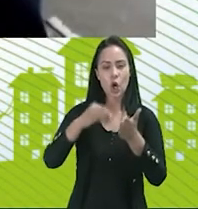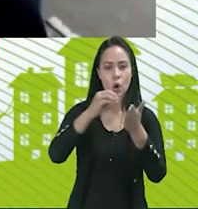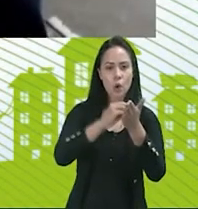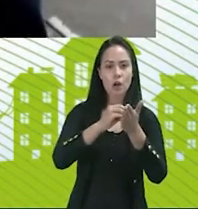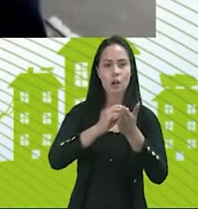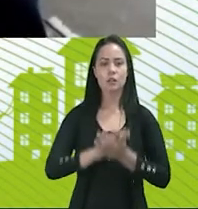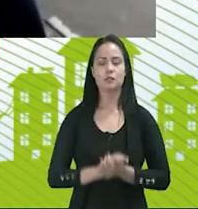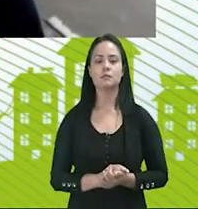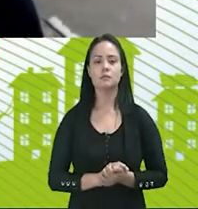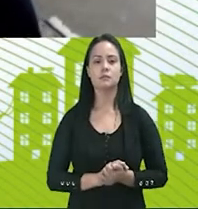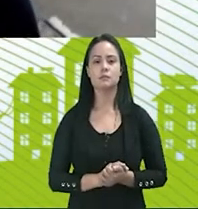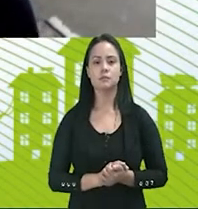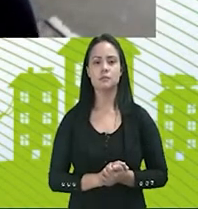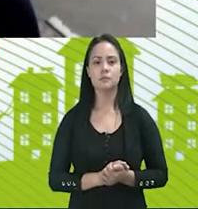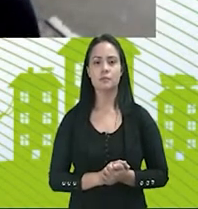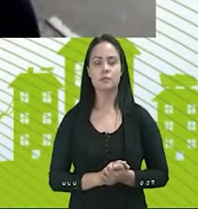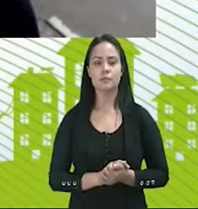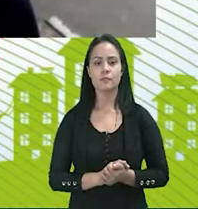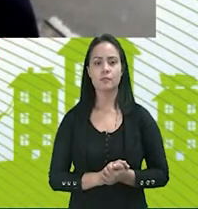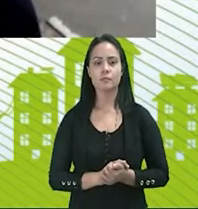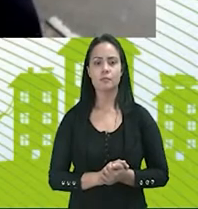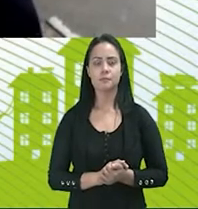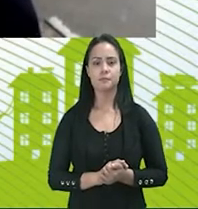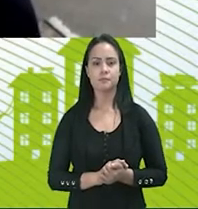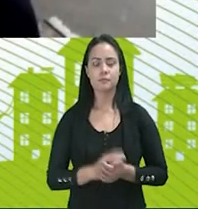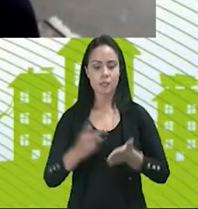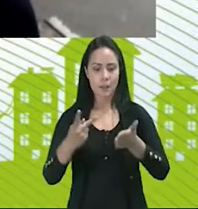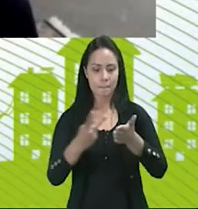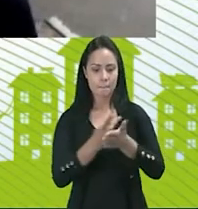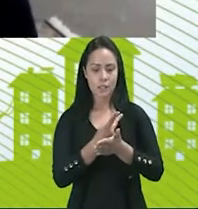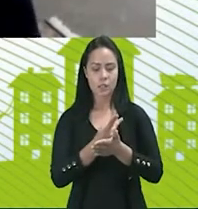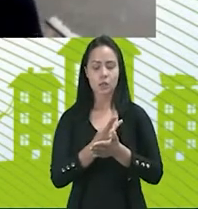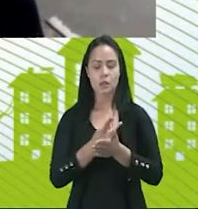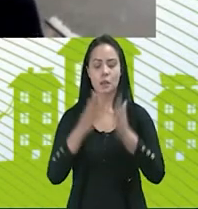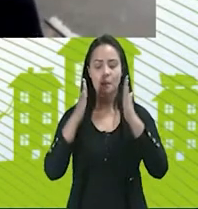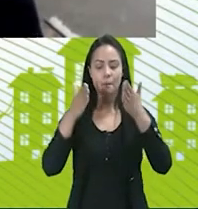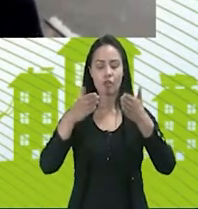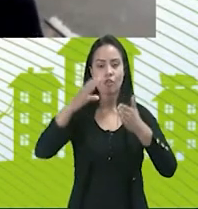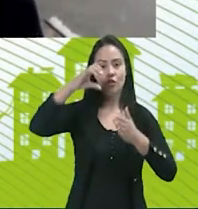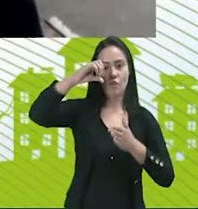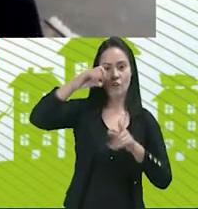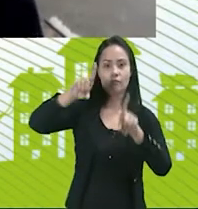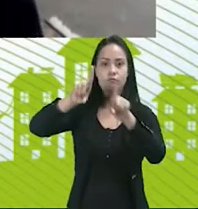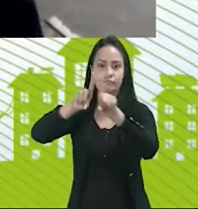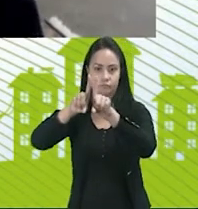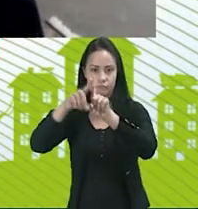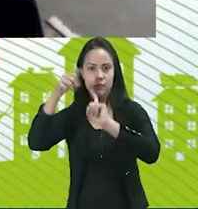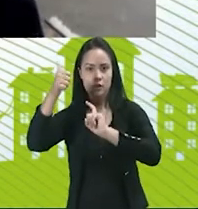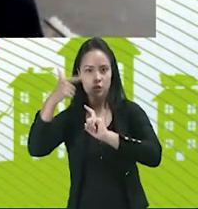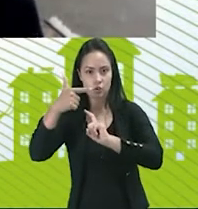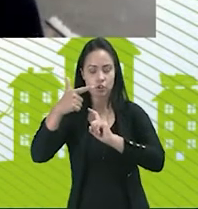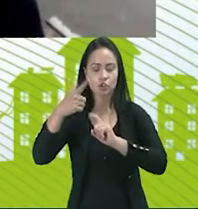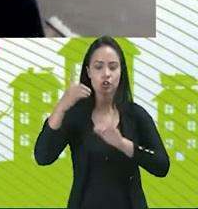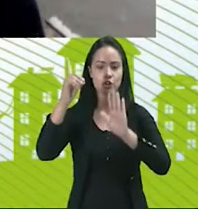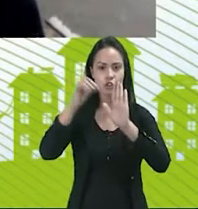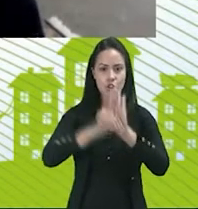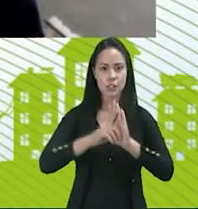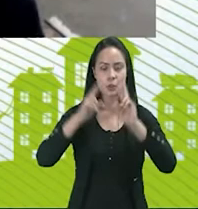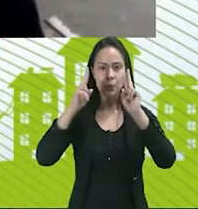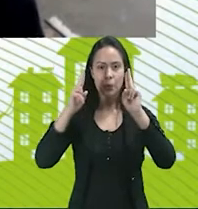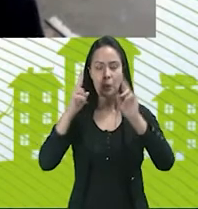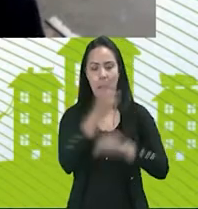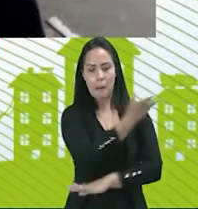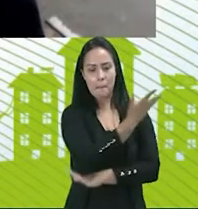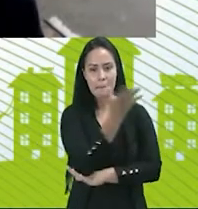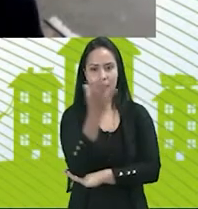o presidente do STJ, ministro Humberto Martins, ressaltou que o tribunal tem dado prioridade à implementação da agenda e,